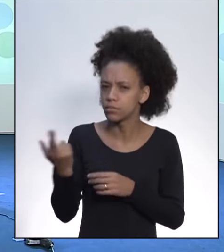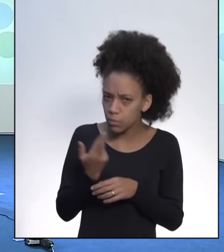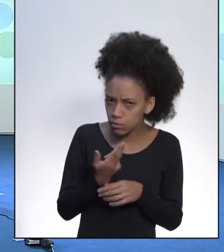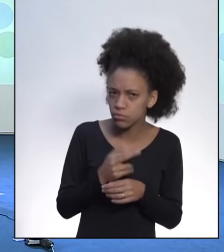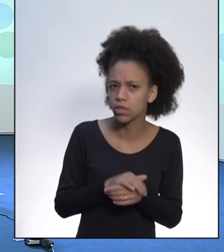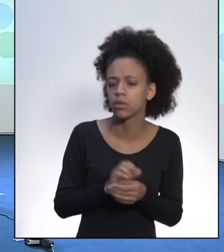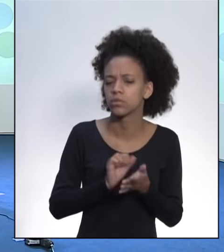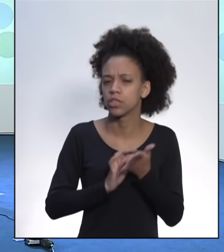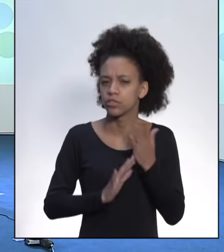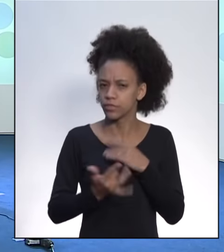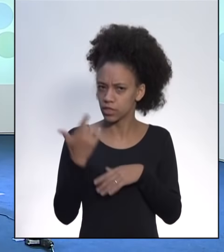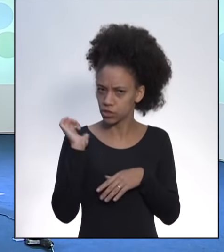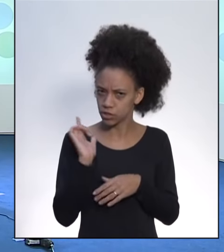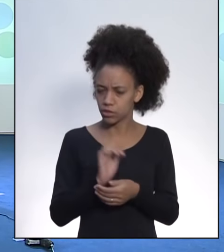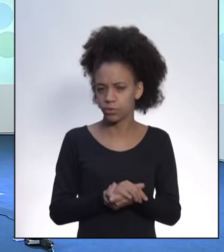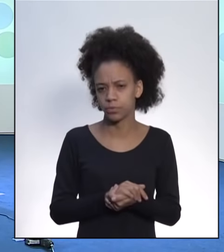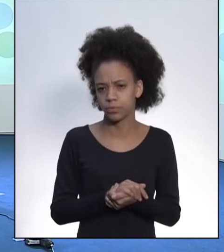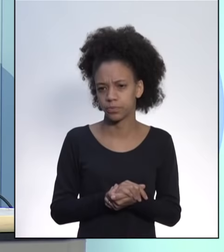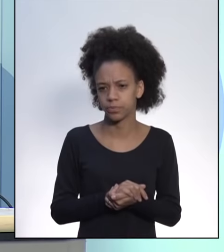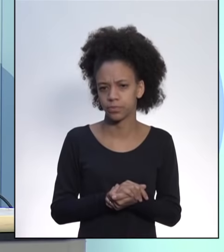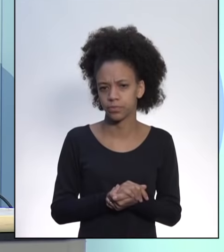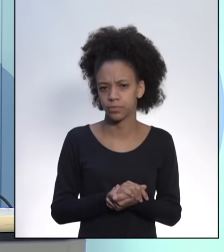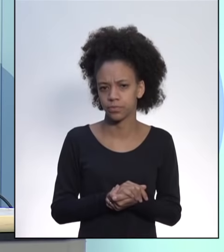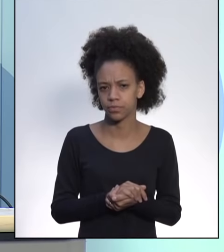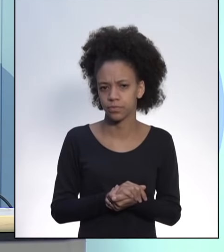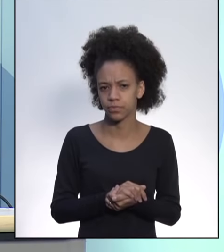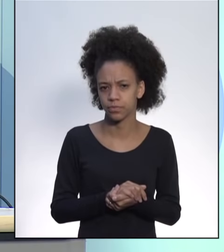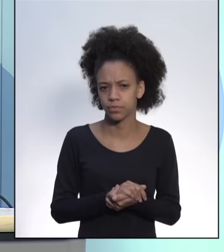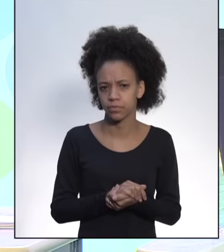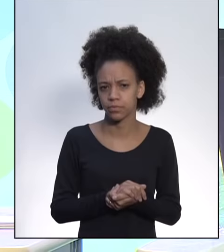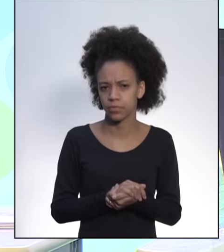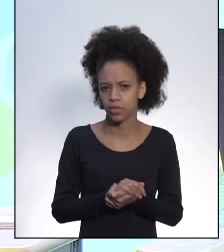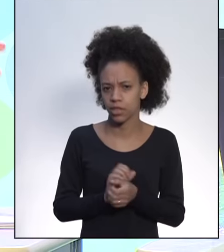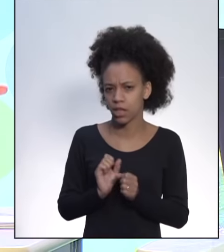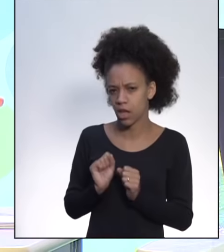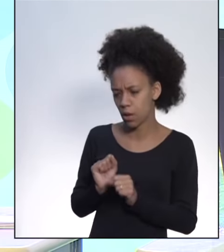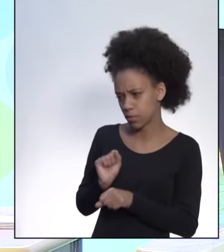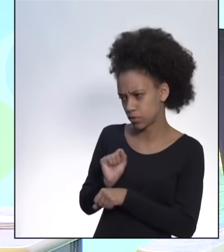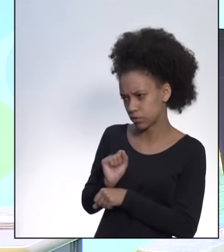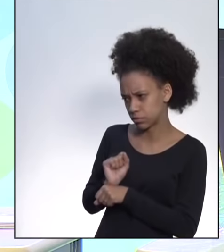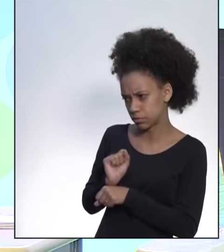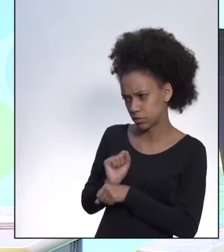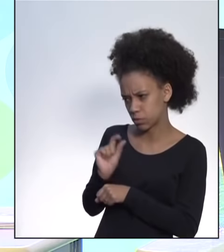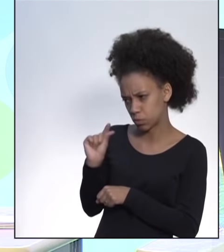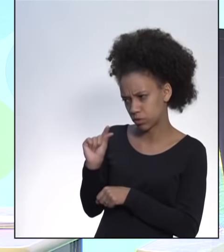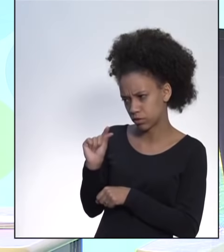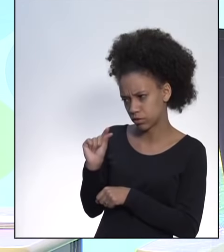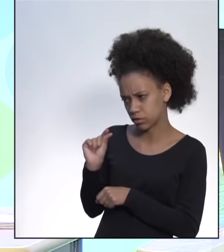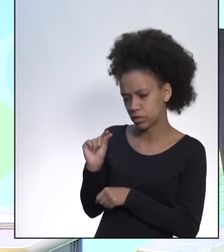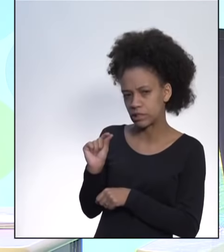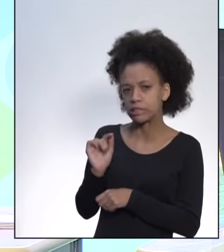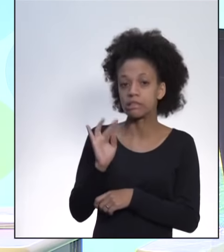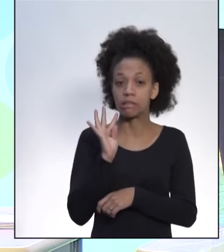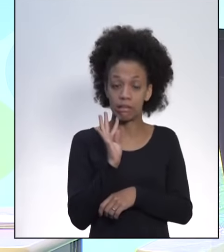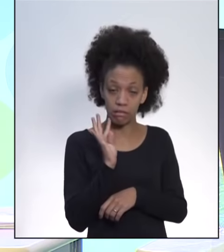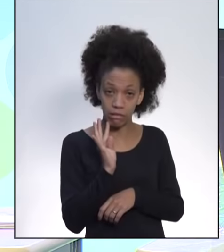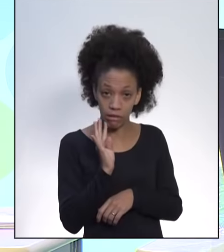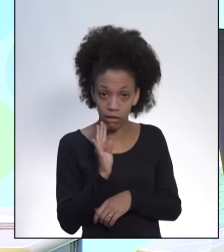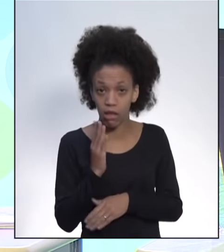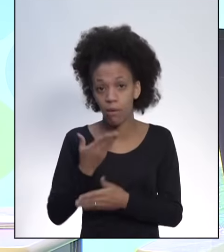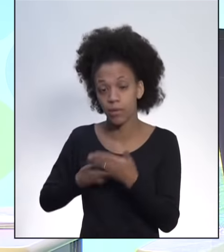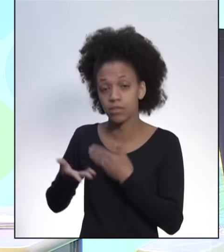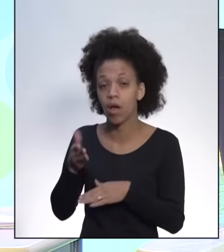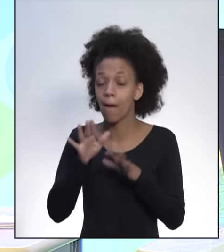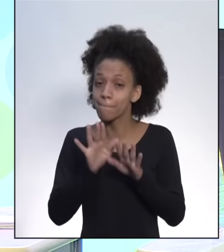de cola this are very happy posso só guardar então pouquinho antônia muito legal interação de